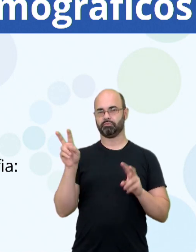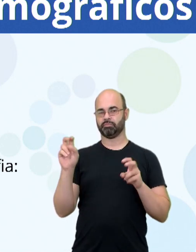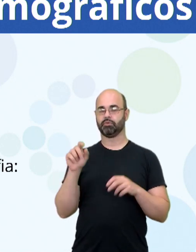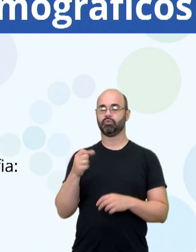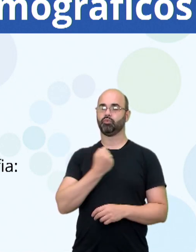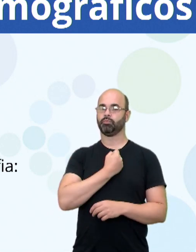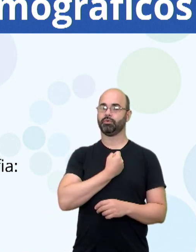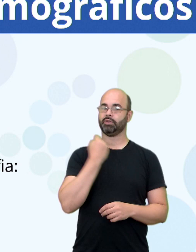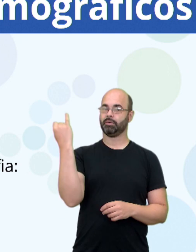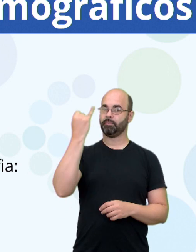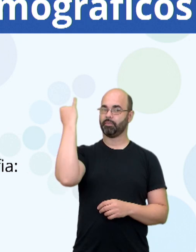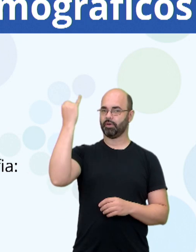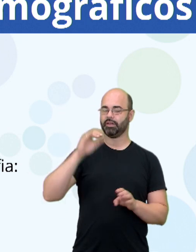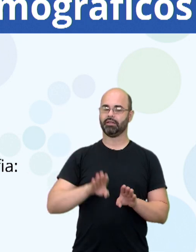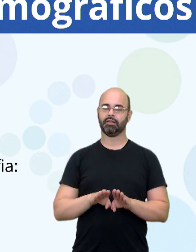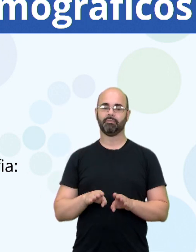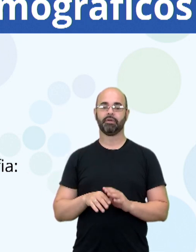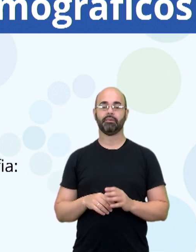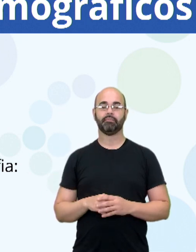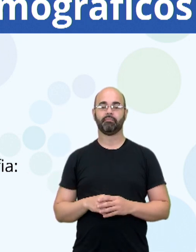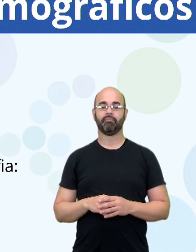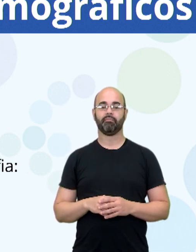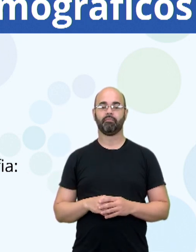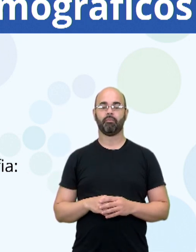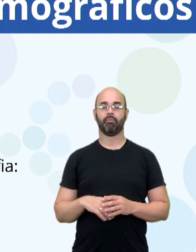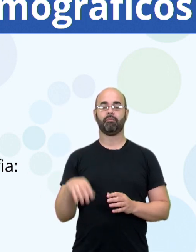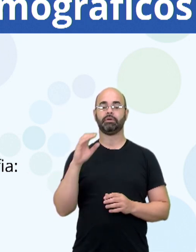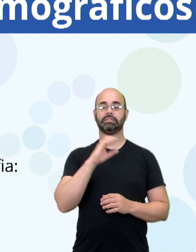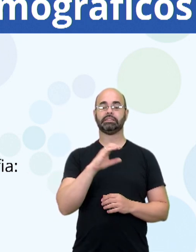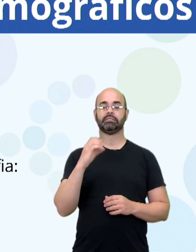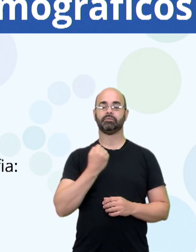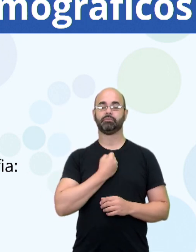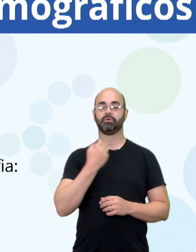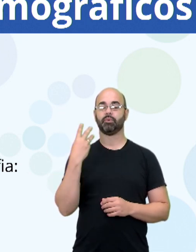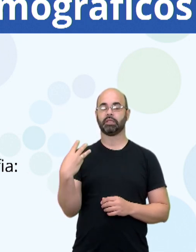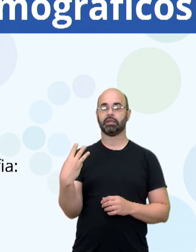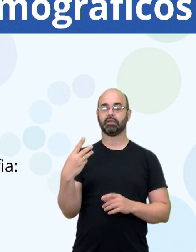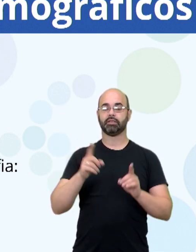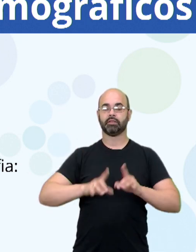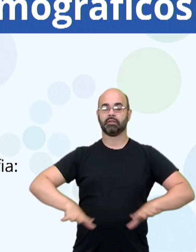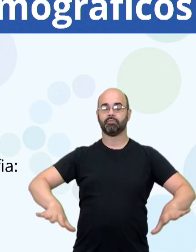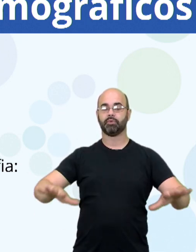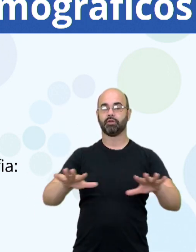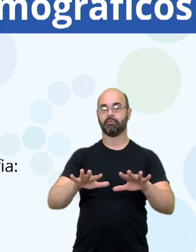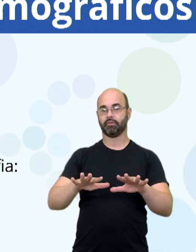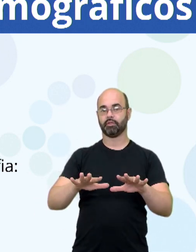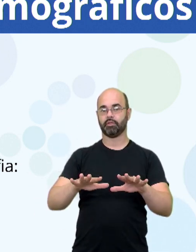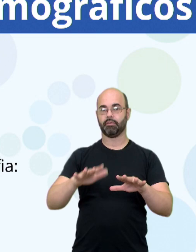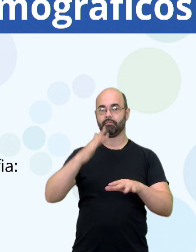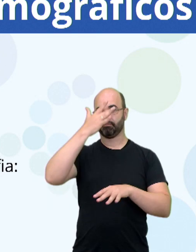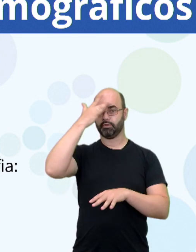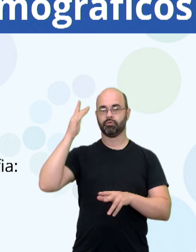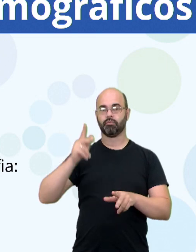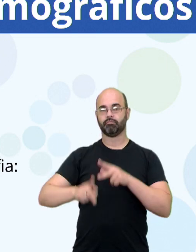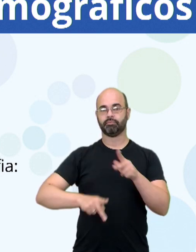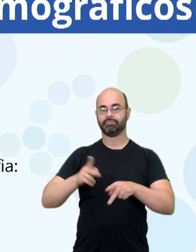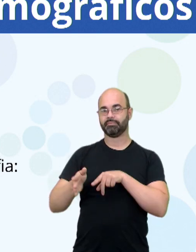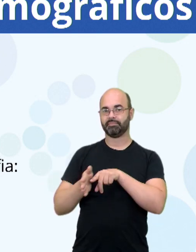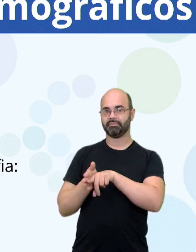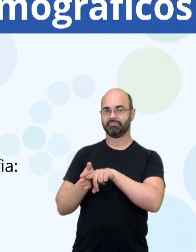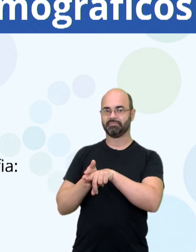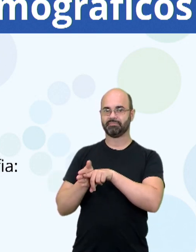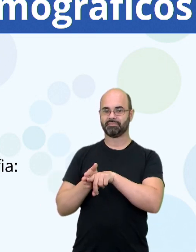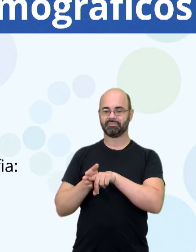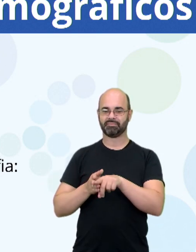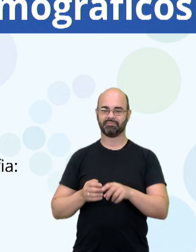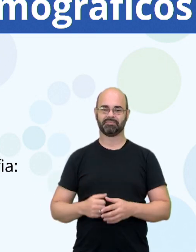componente curricular é o componente número 3, demografia e investigação das populações humanas. E